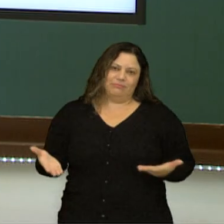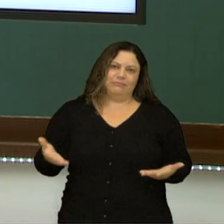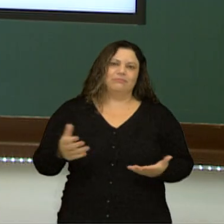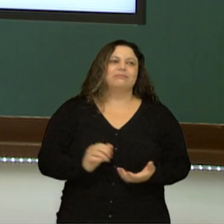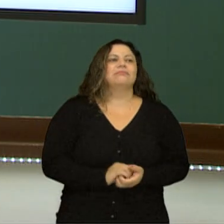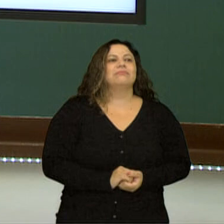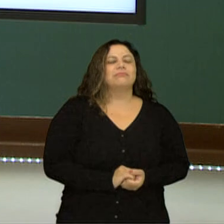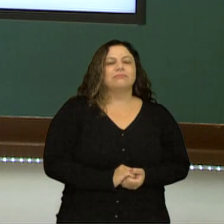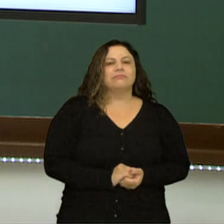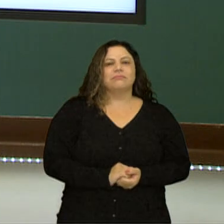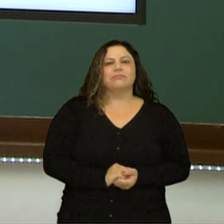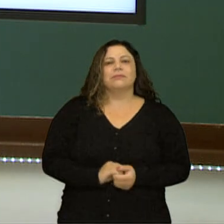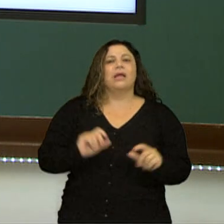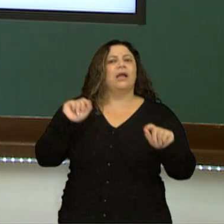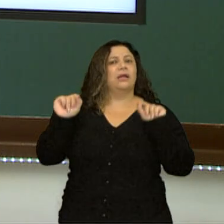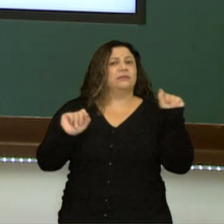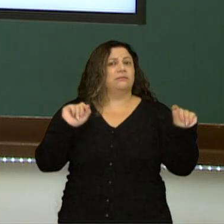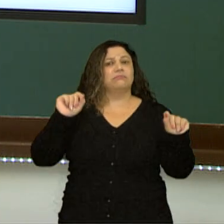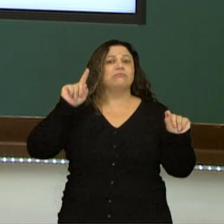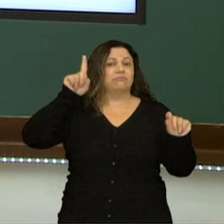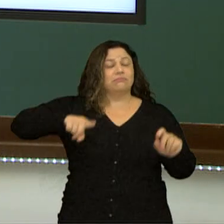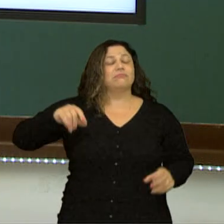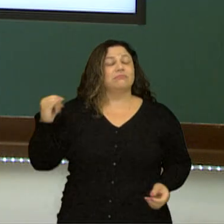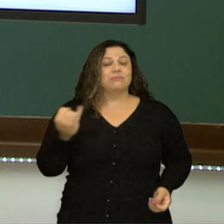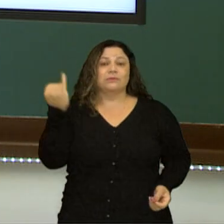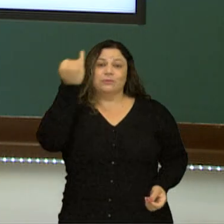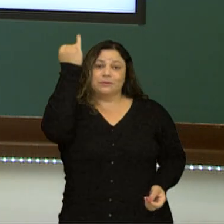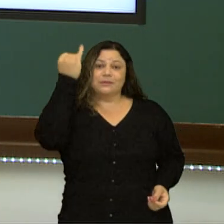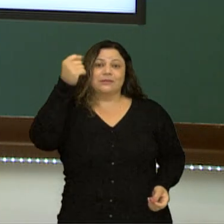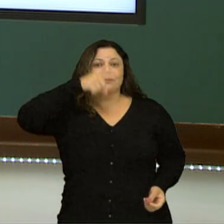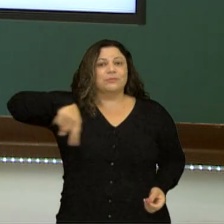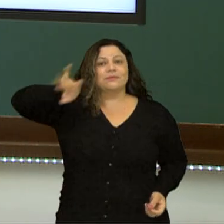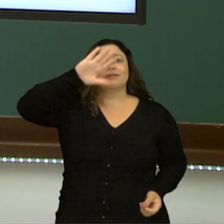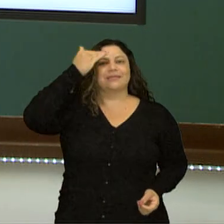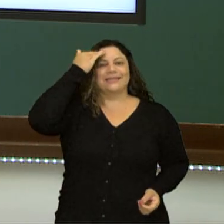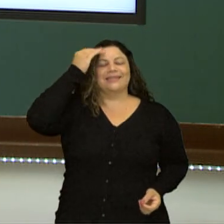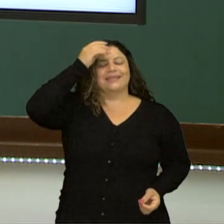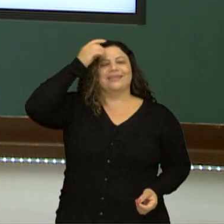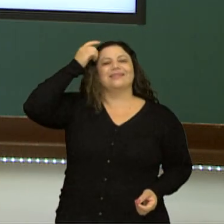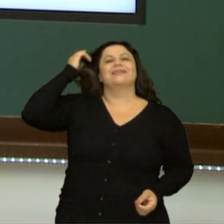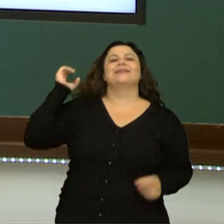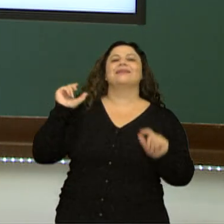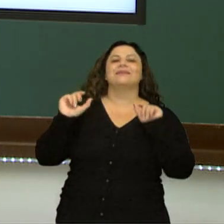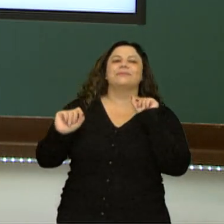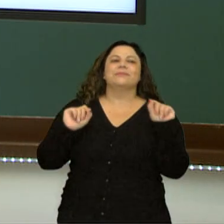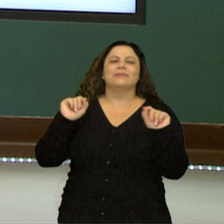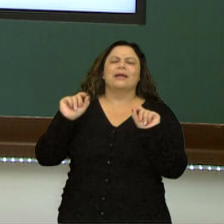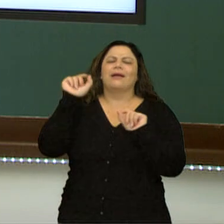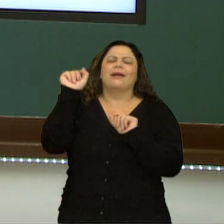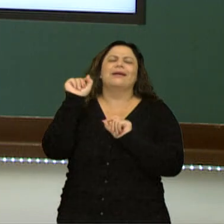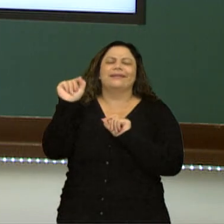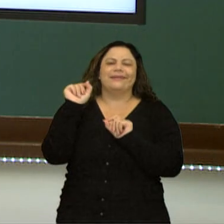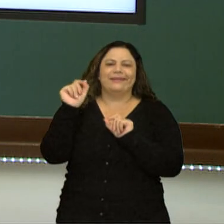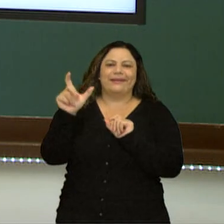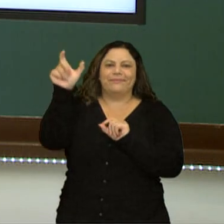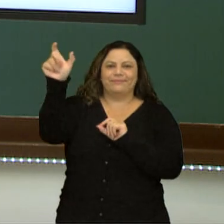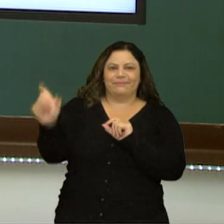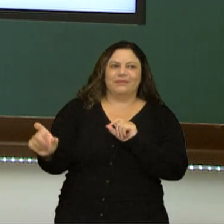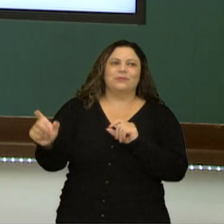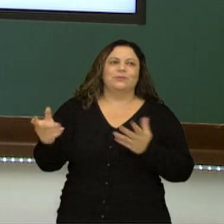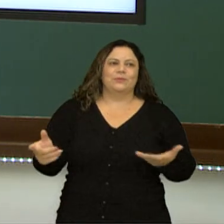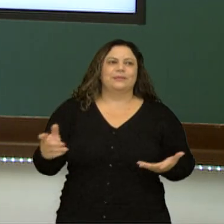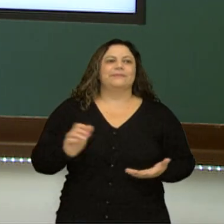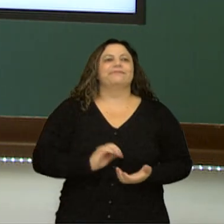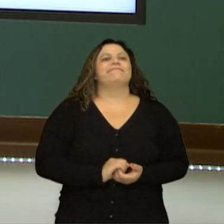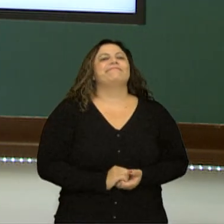é este ser? Isso é muito importante para você interpretar, né, a quem ele está se referindo. Já